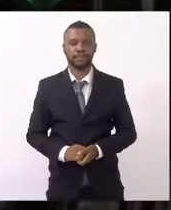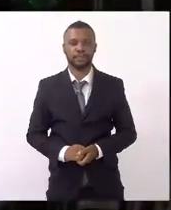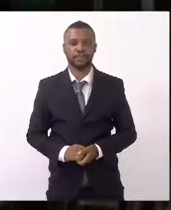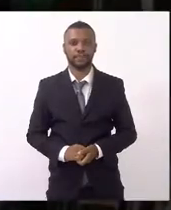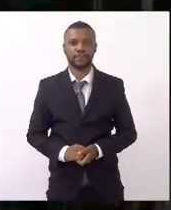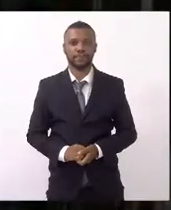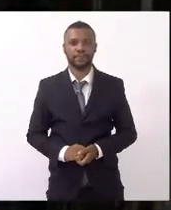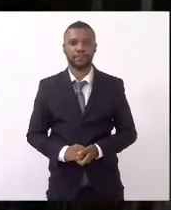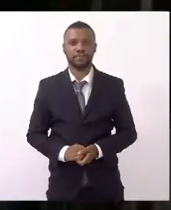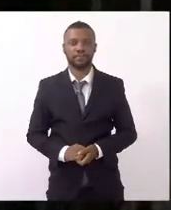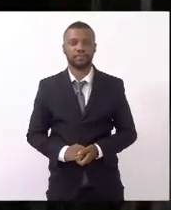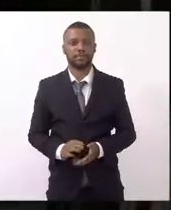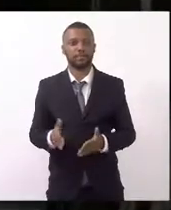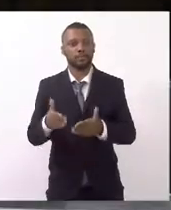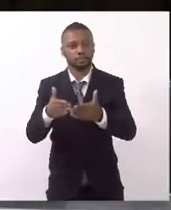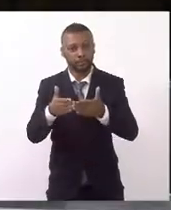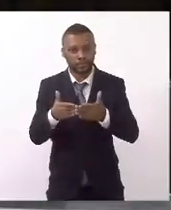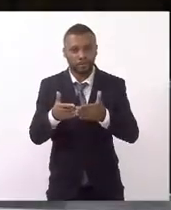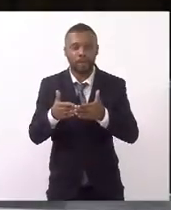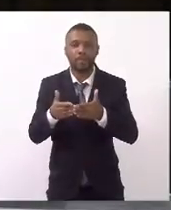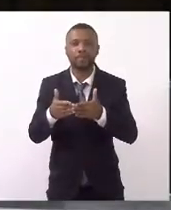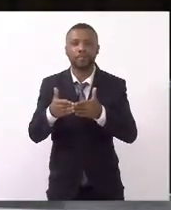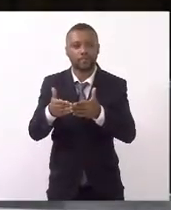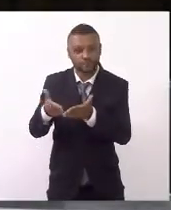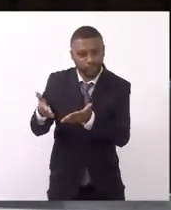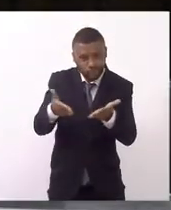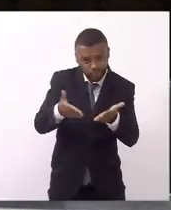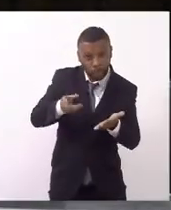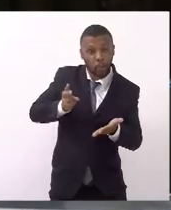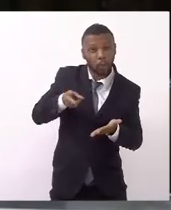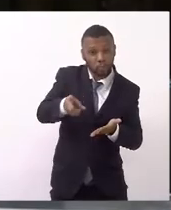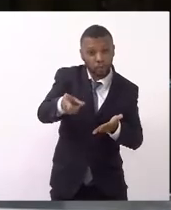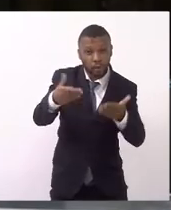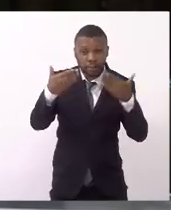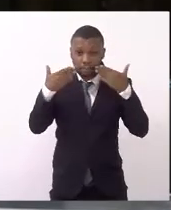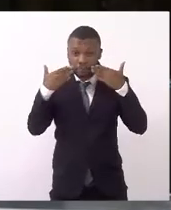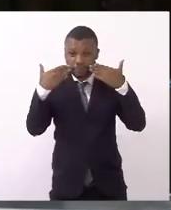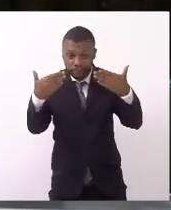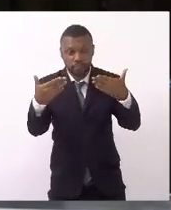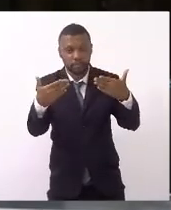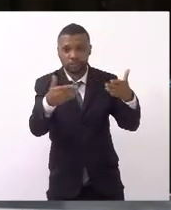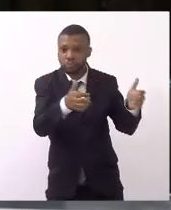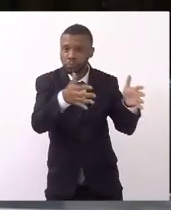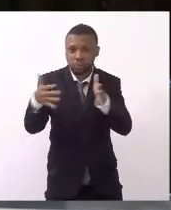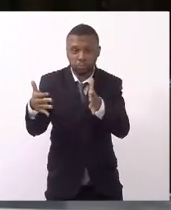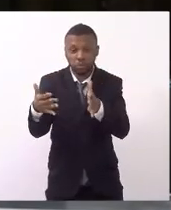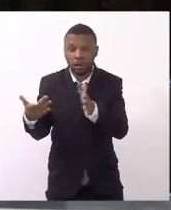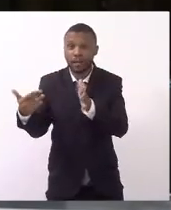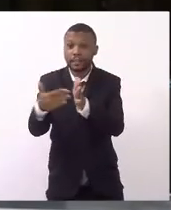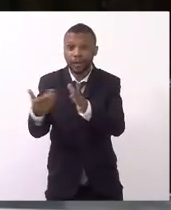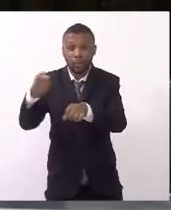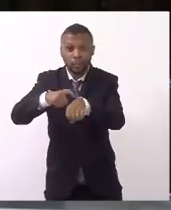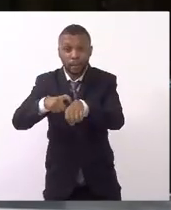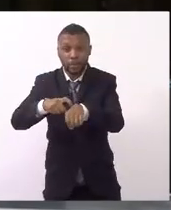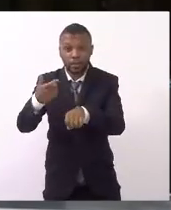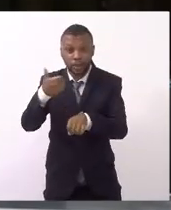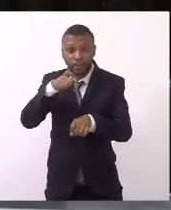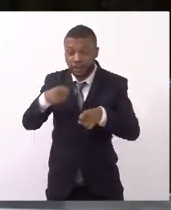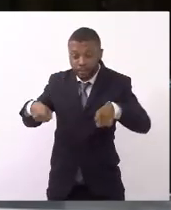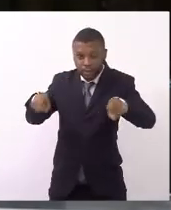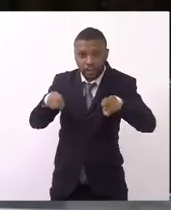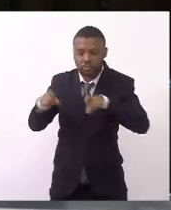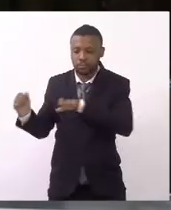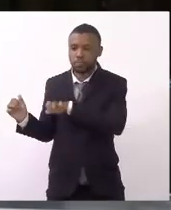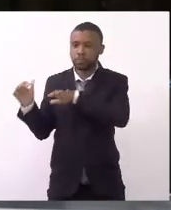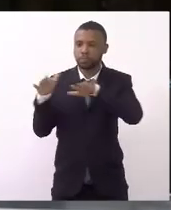e por favor alabê continue com apresentação até as nossas mães sentarem aqui no